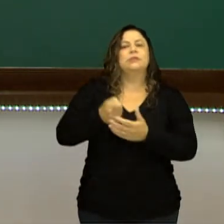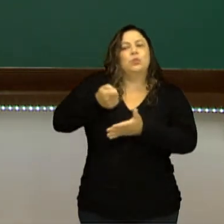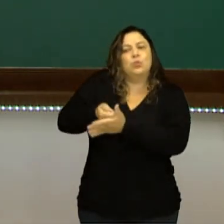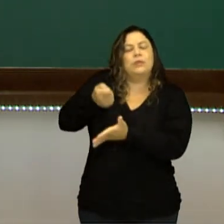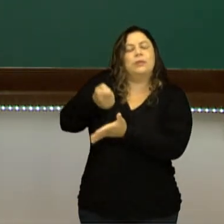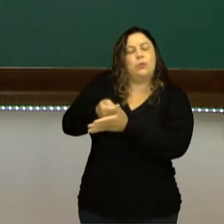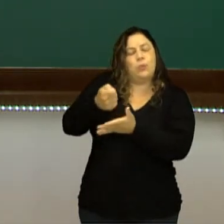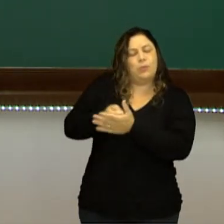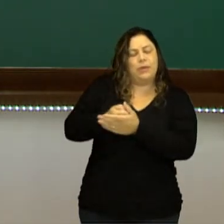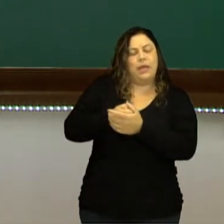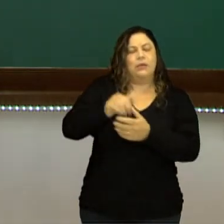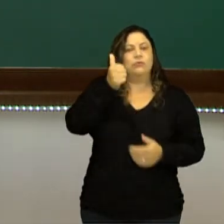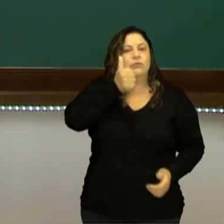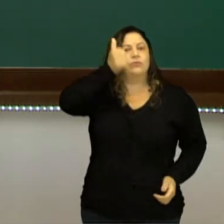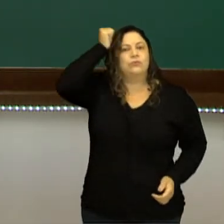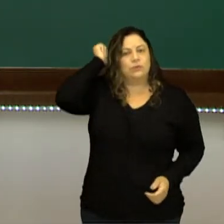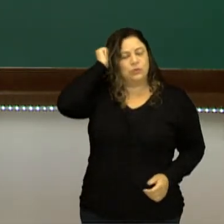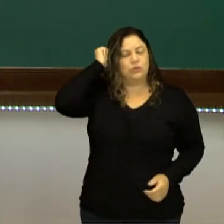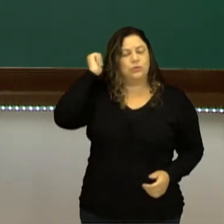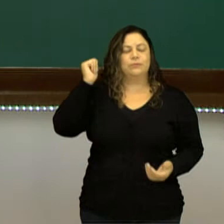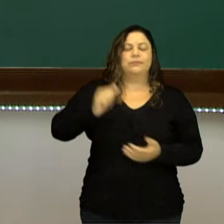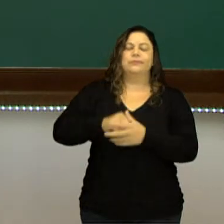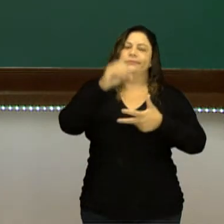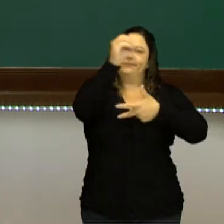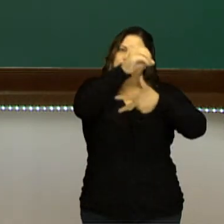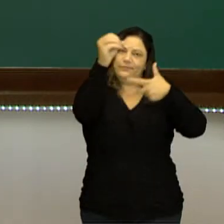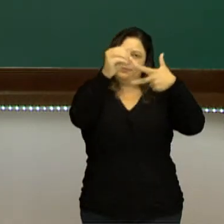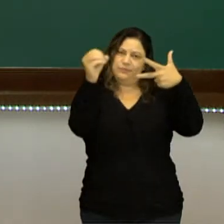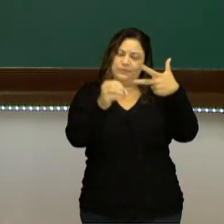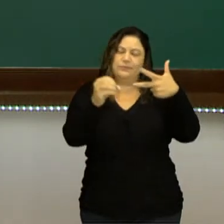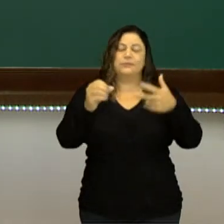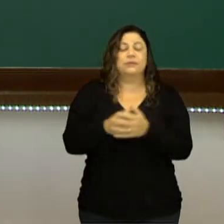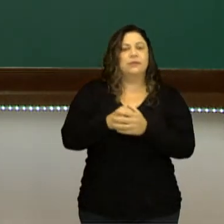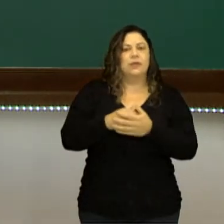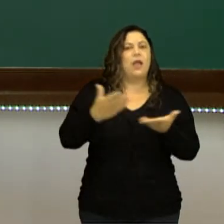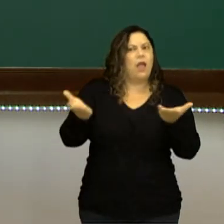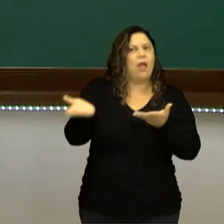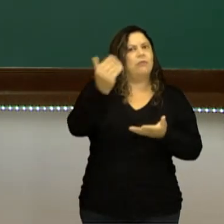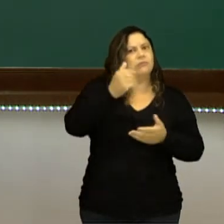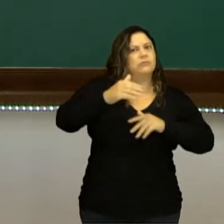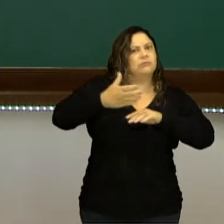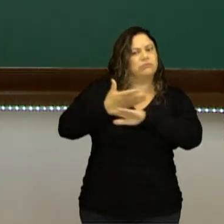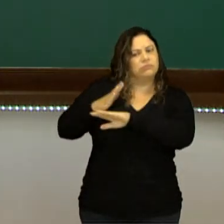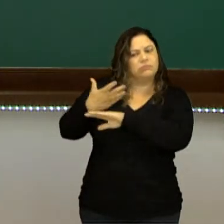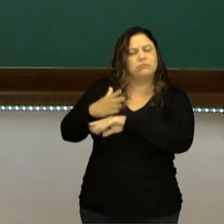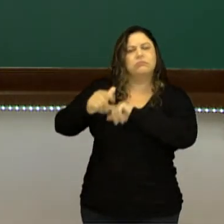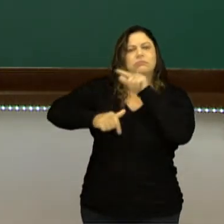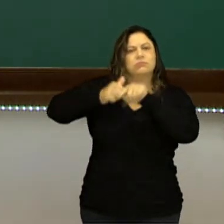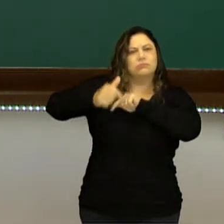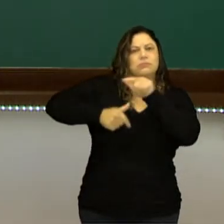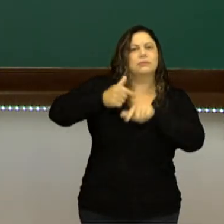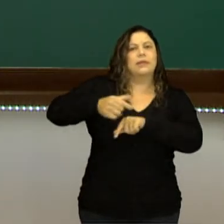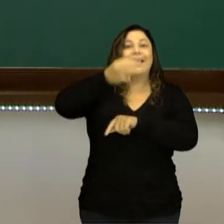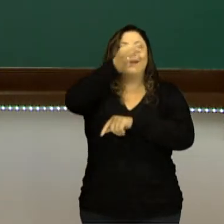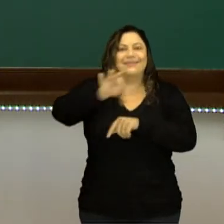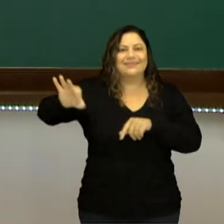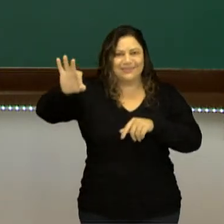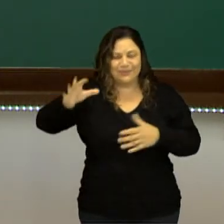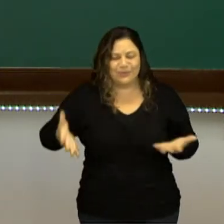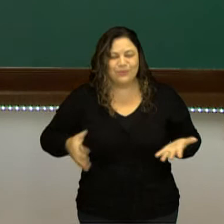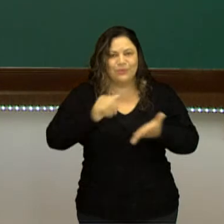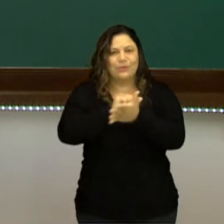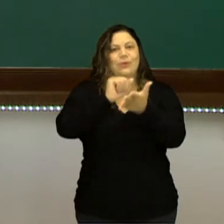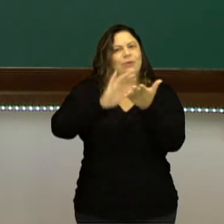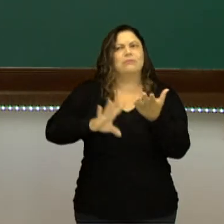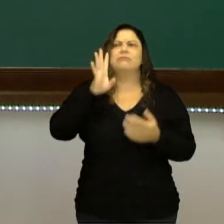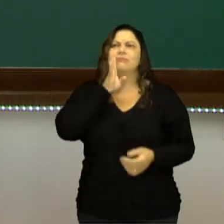no vestibular, no Enem, nas avaliações sistêmicas. Vamos trabalhar, vamos exercitar. Acertou, né, os seus exercícios?